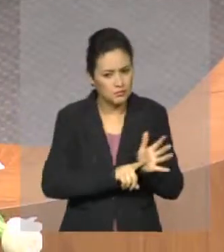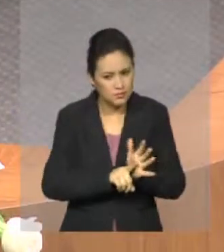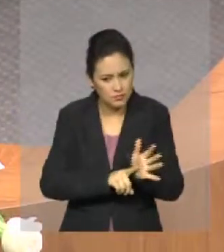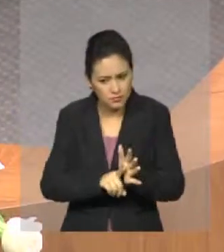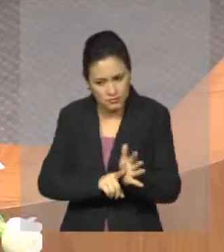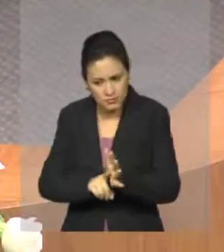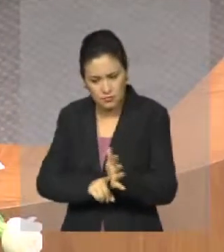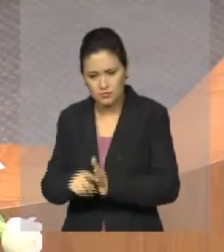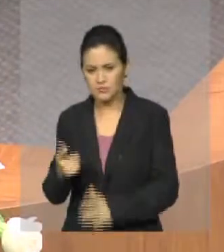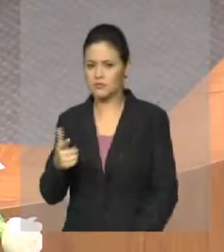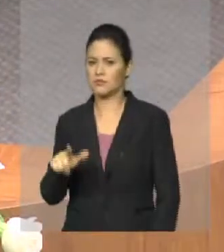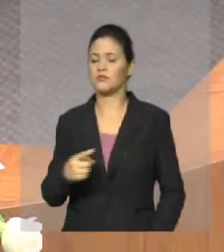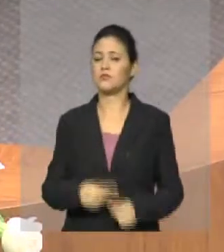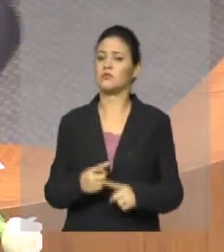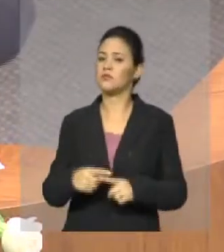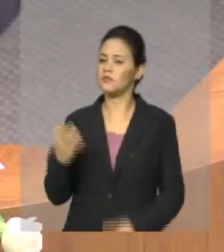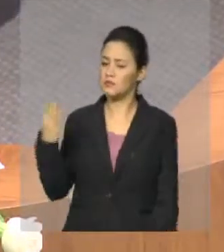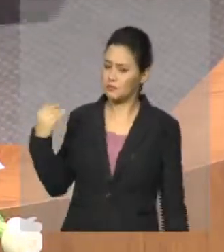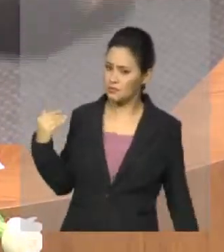Porque naquela época,